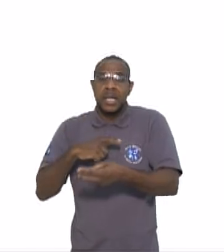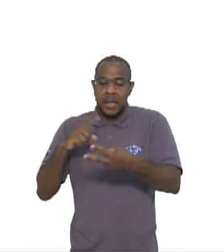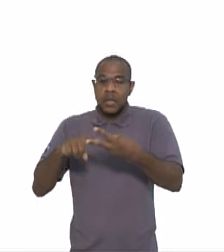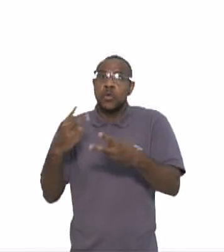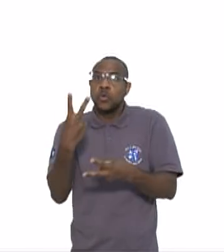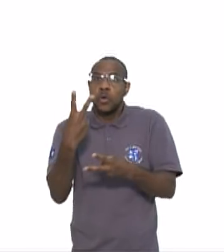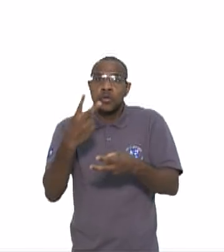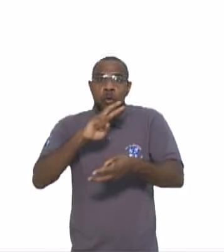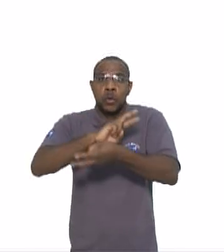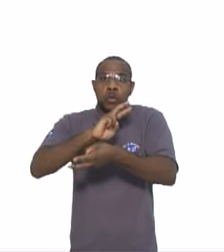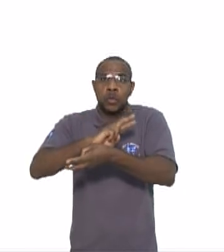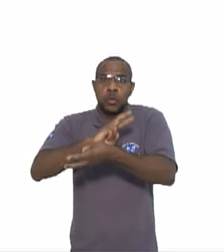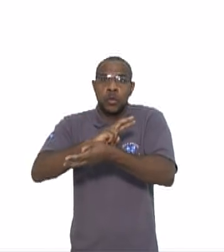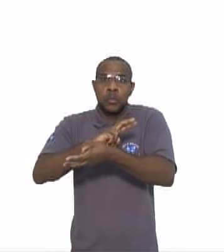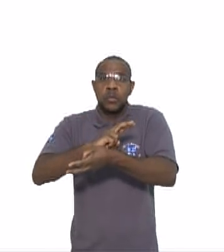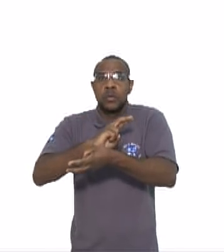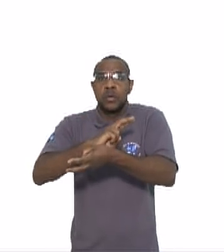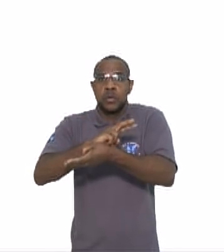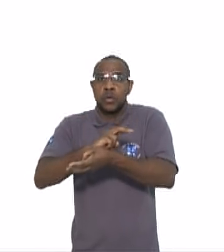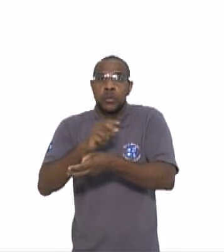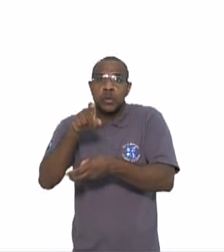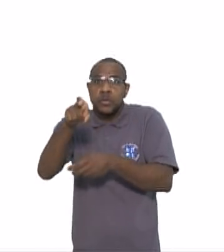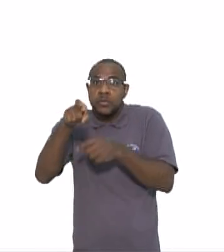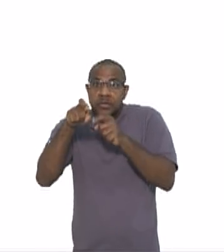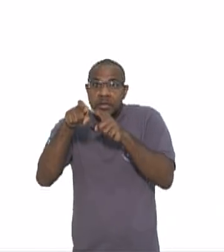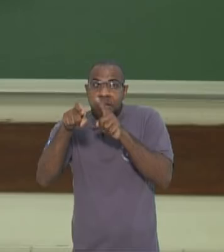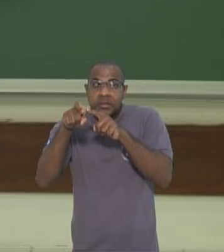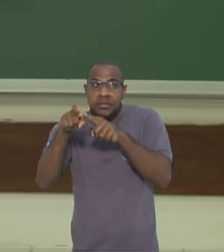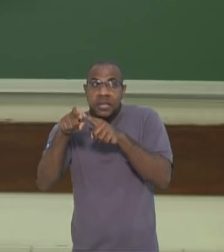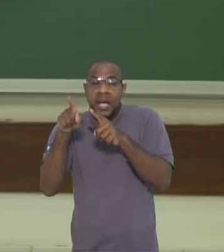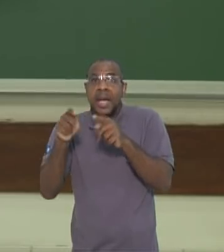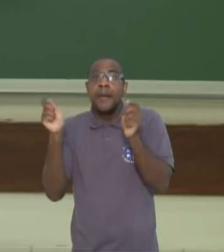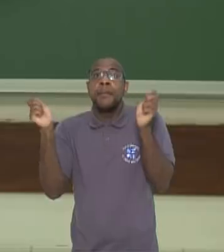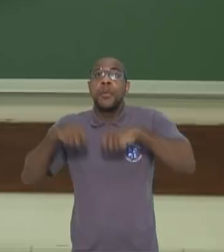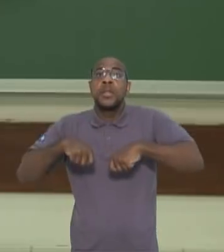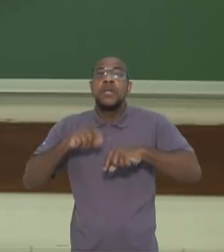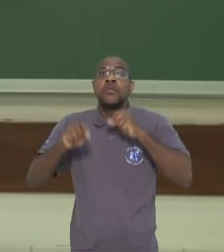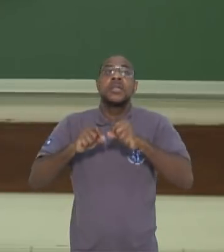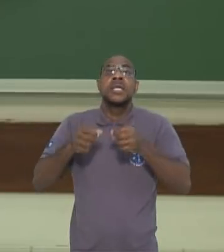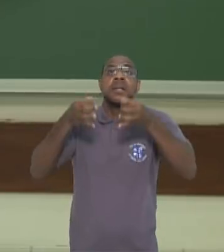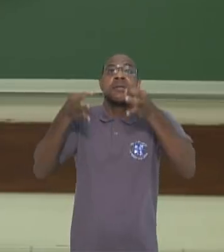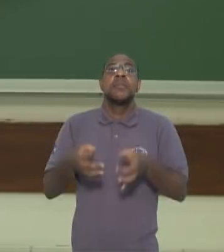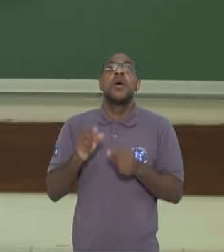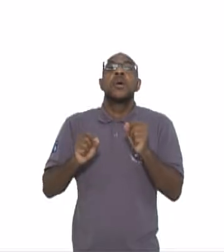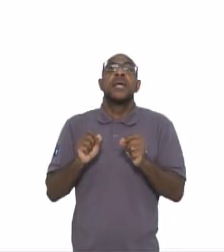Com essas informações, é possível afirmar que o cariótipo é de quem?